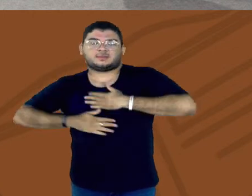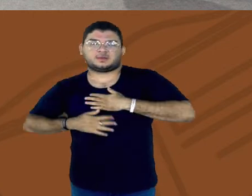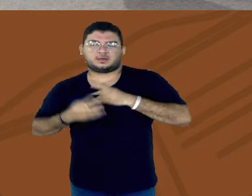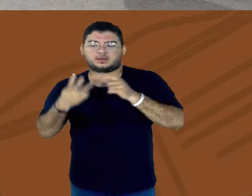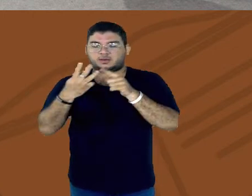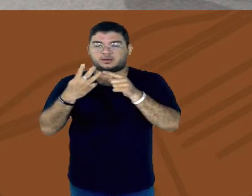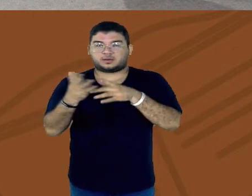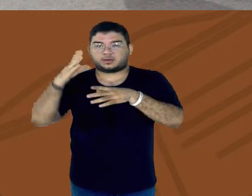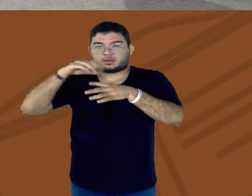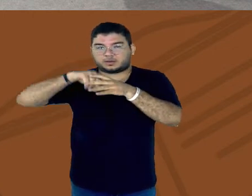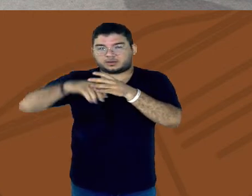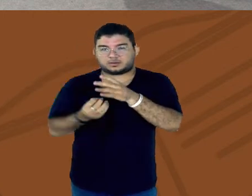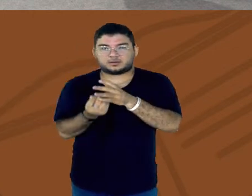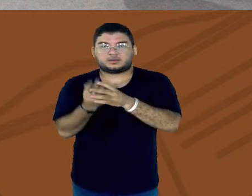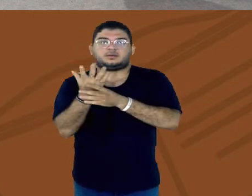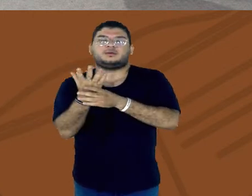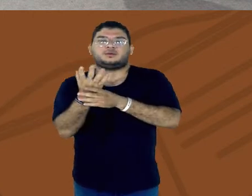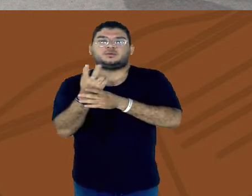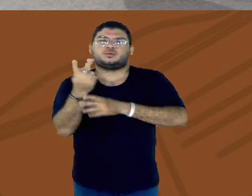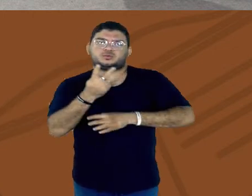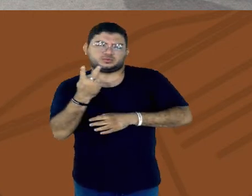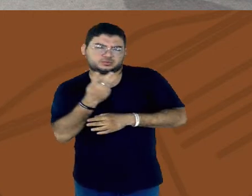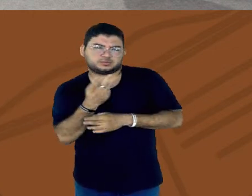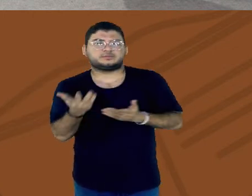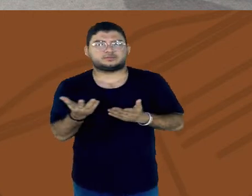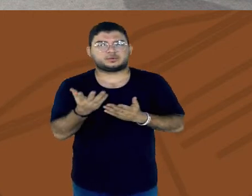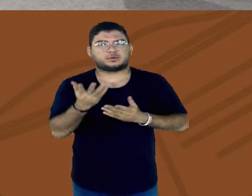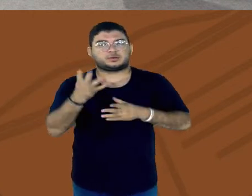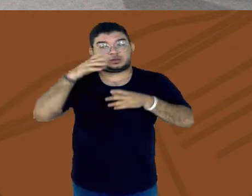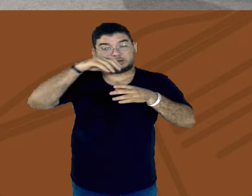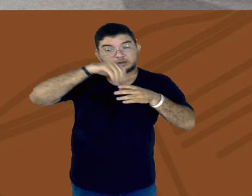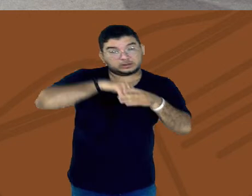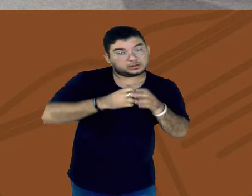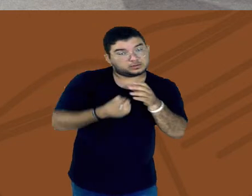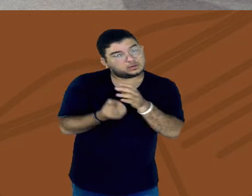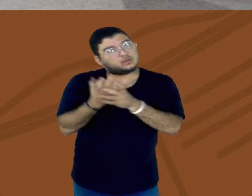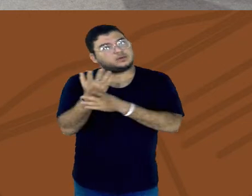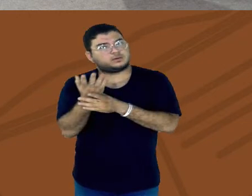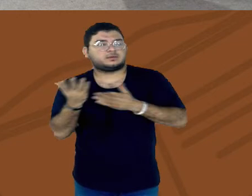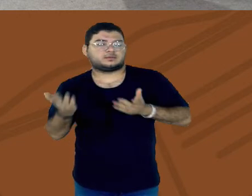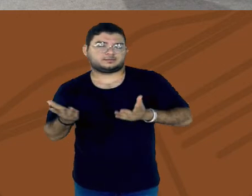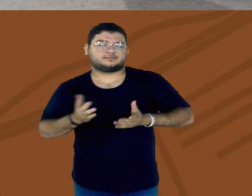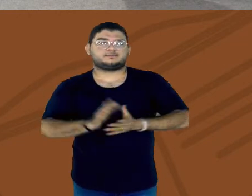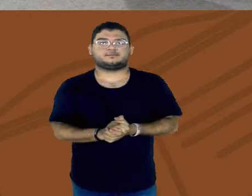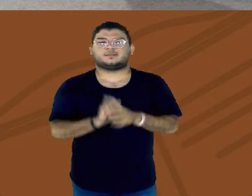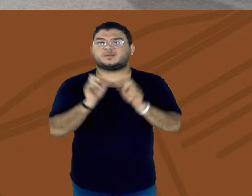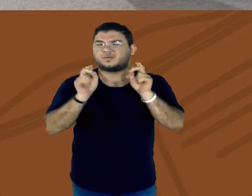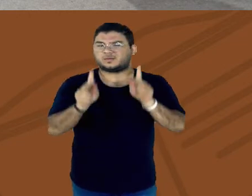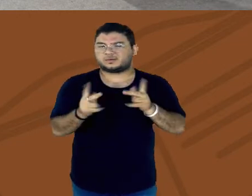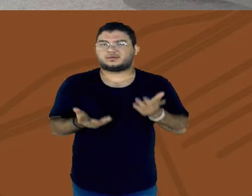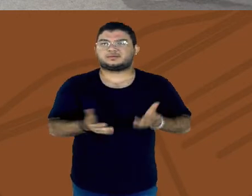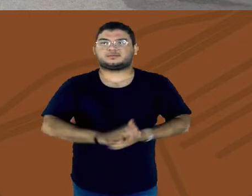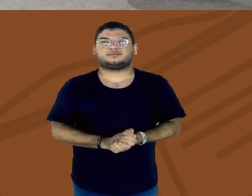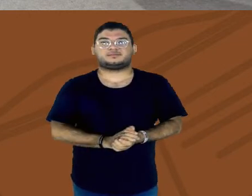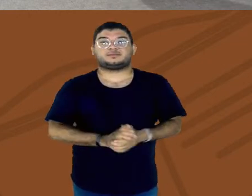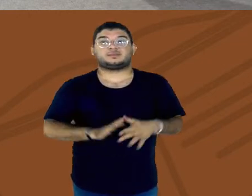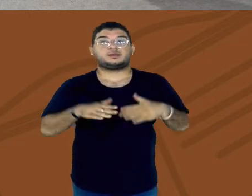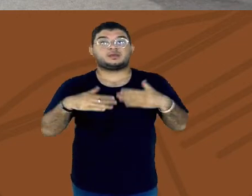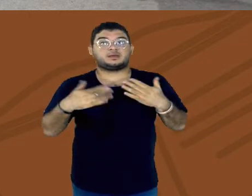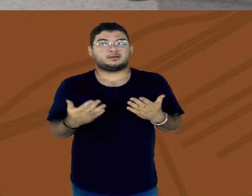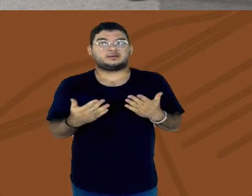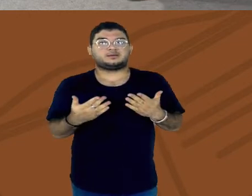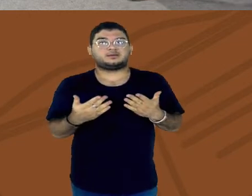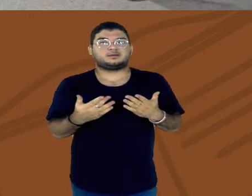E mista faz os dois tipos de liberação dessas substâncias, ok? Muito bem, professor. Então, as